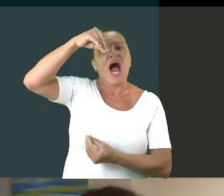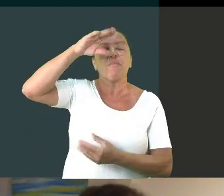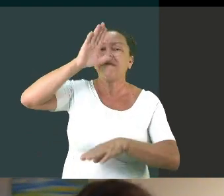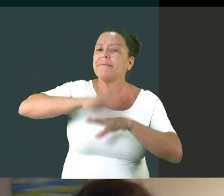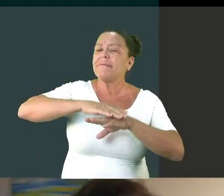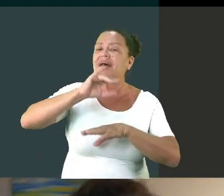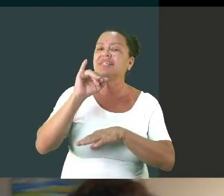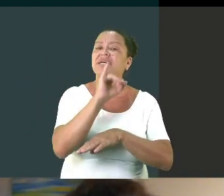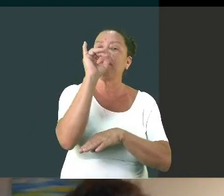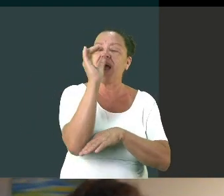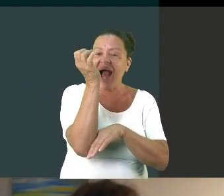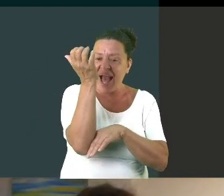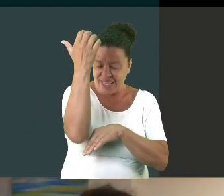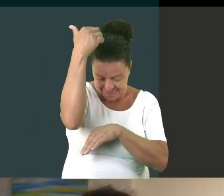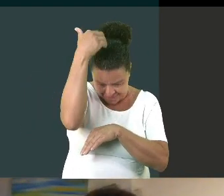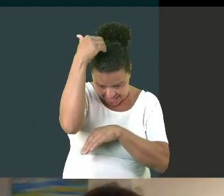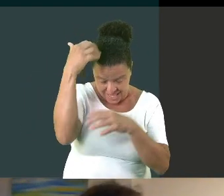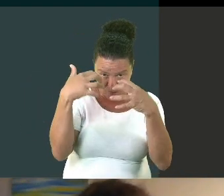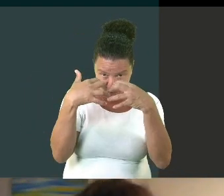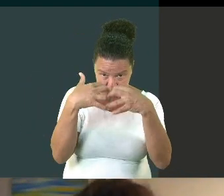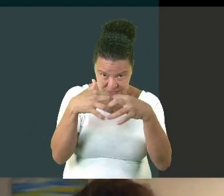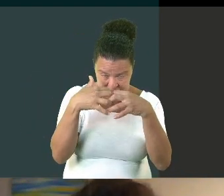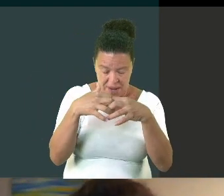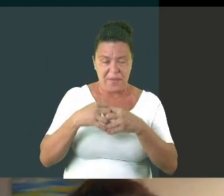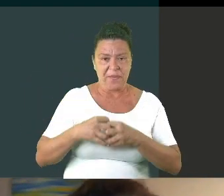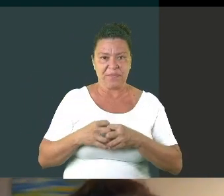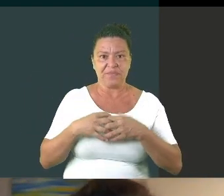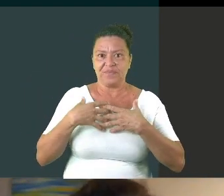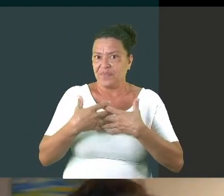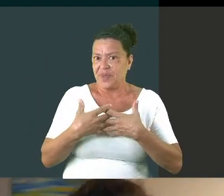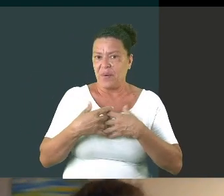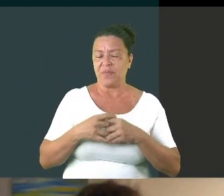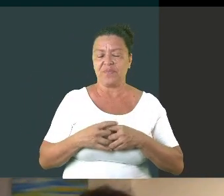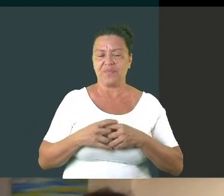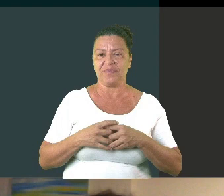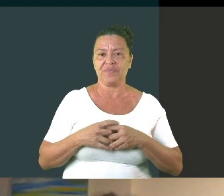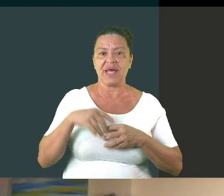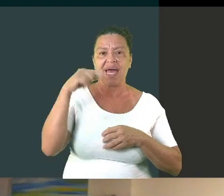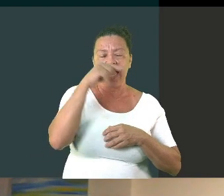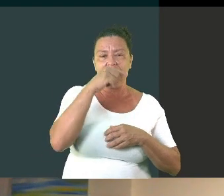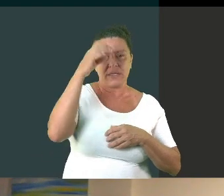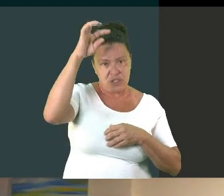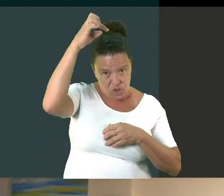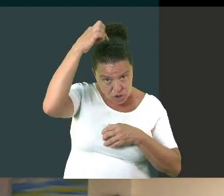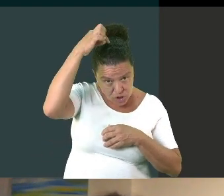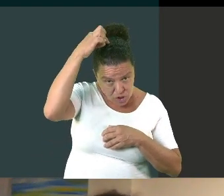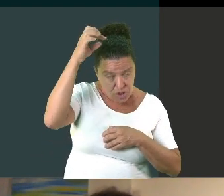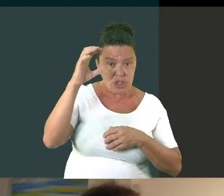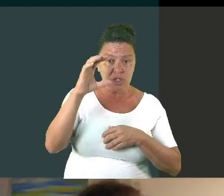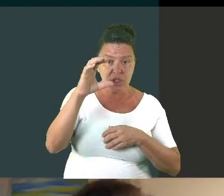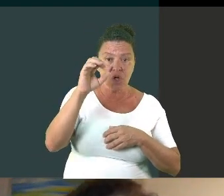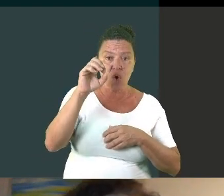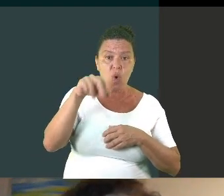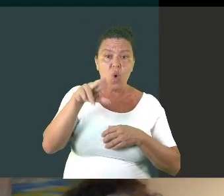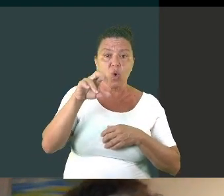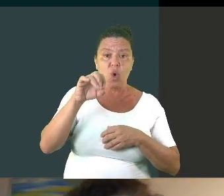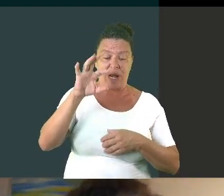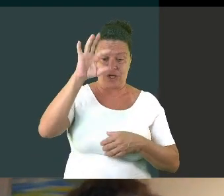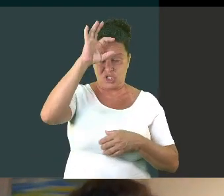dentro do nosso cérebro. Então esse chakra coronário, ele faz as